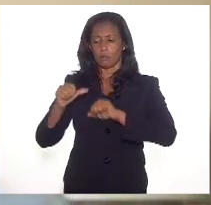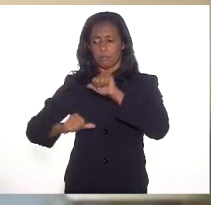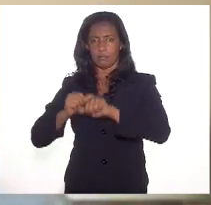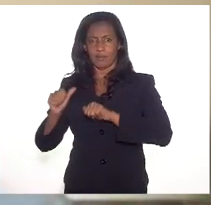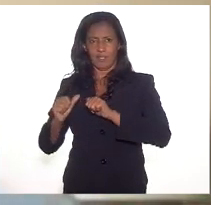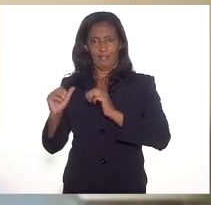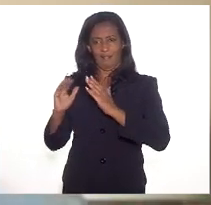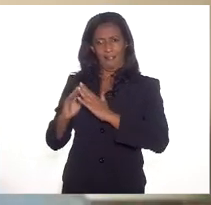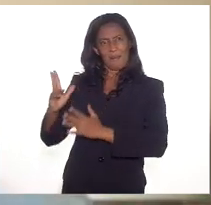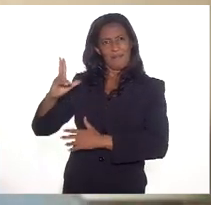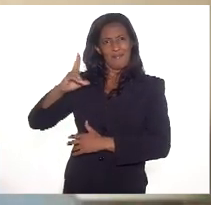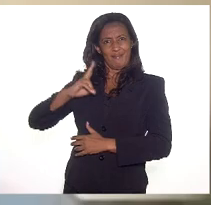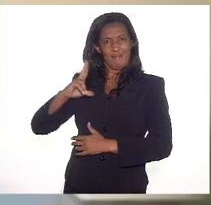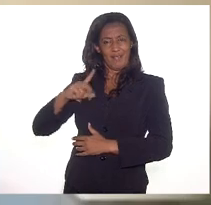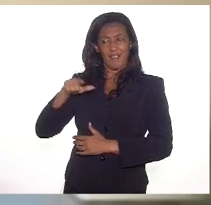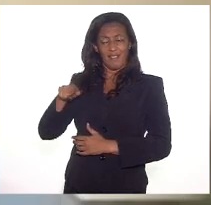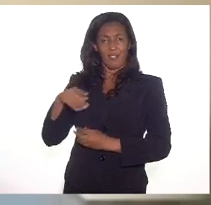abre espaço para que